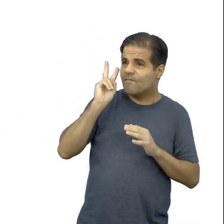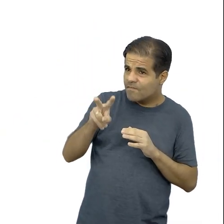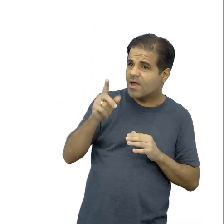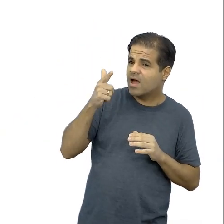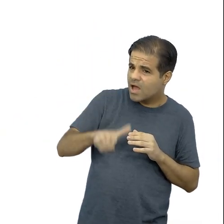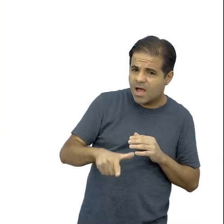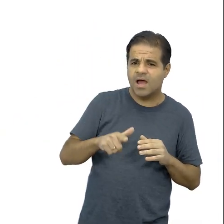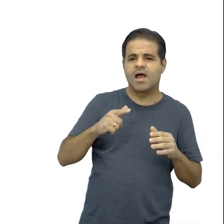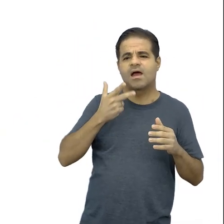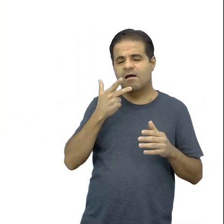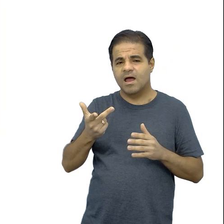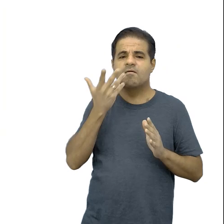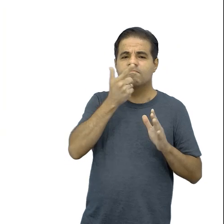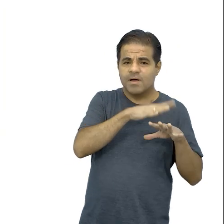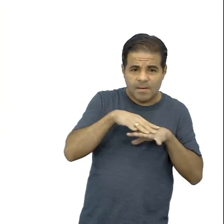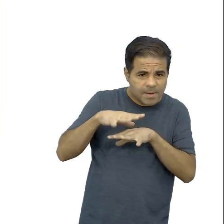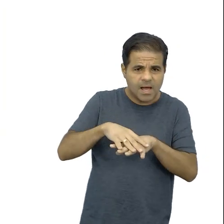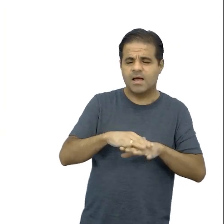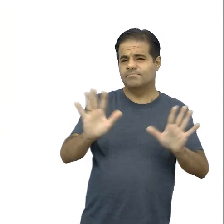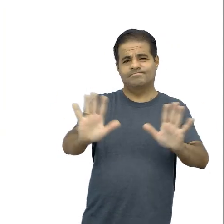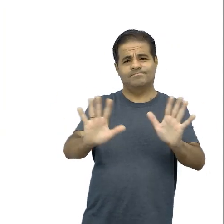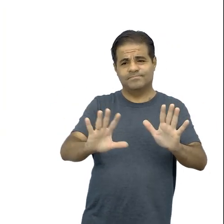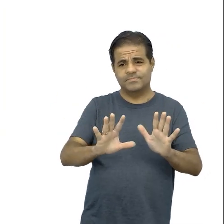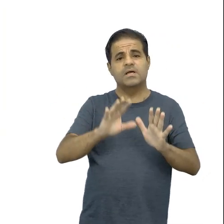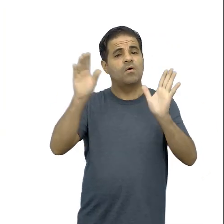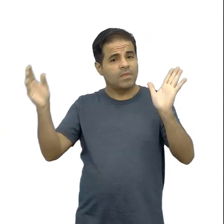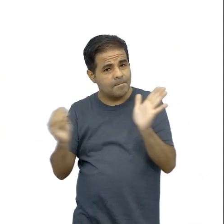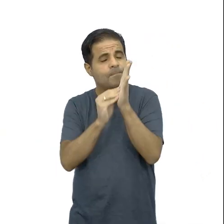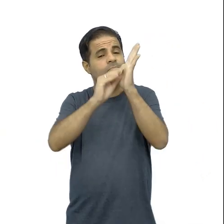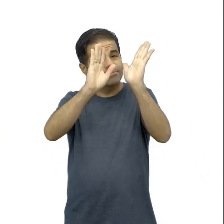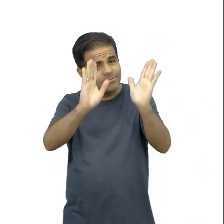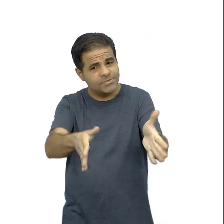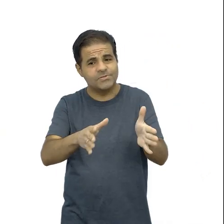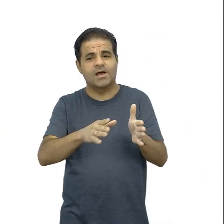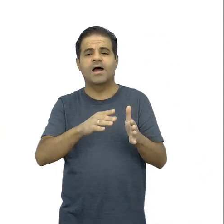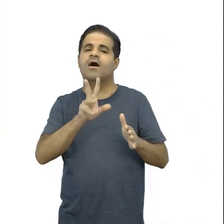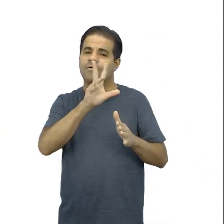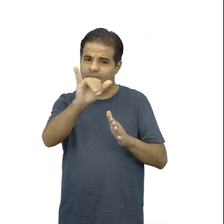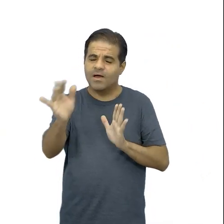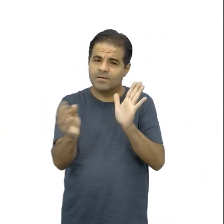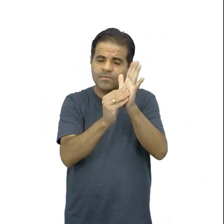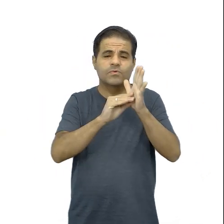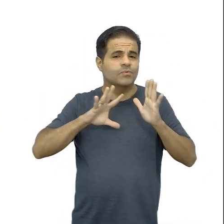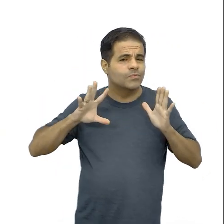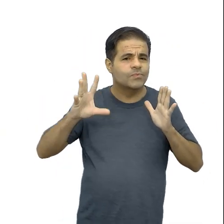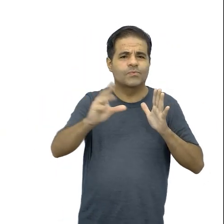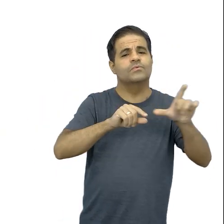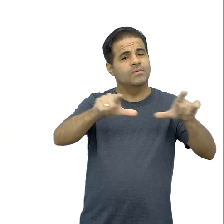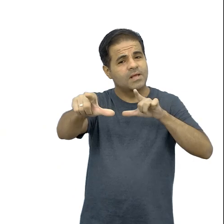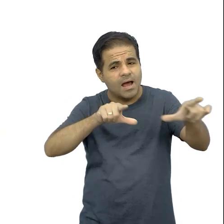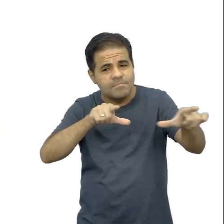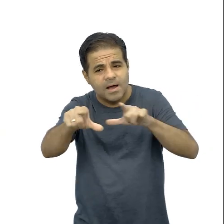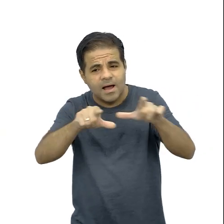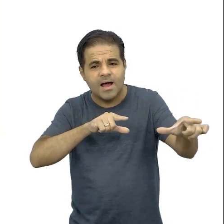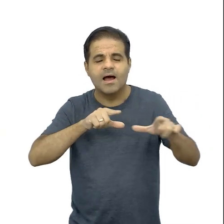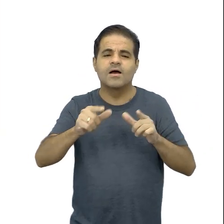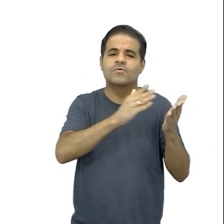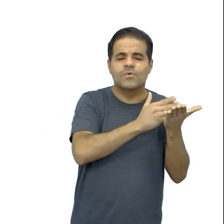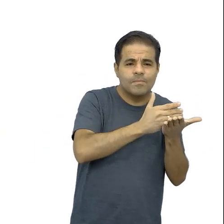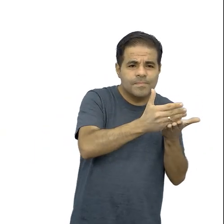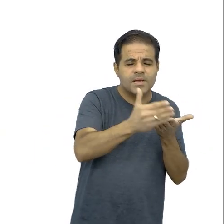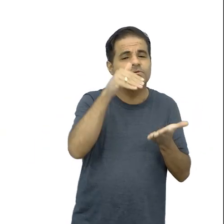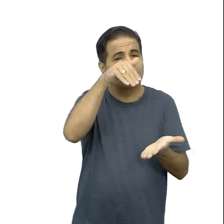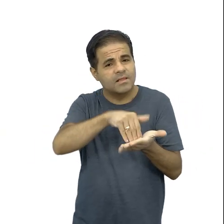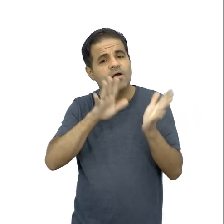falar do letramento matemático para nós. Não, isso é o que está posto. Isso é o que vai nortear todo o nosso trabalho, do começo